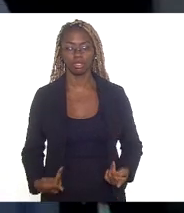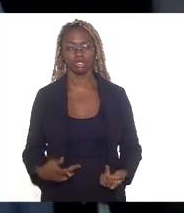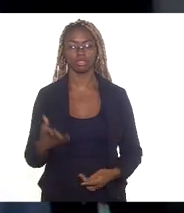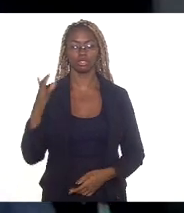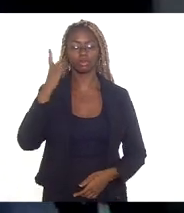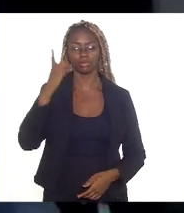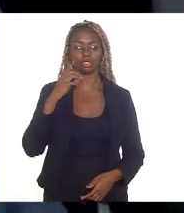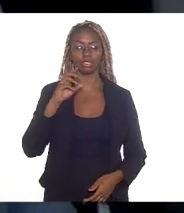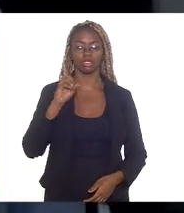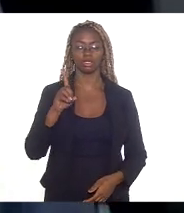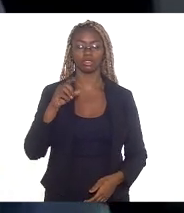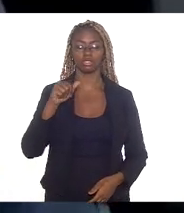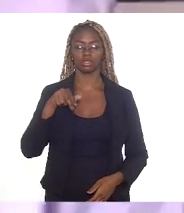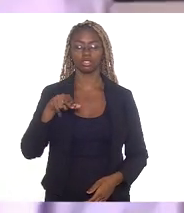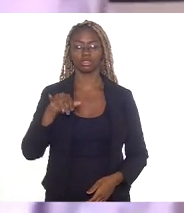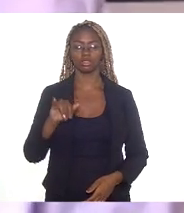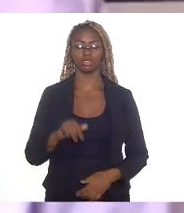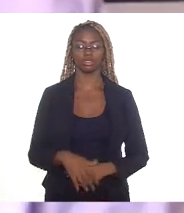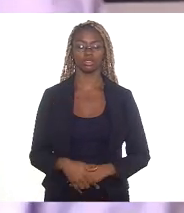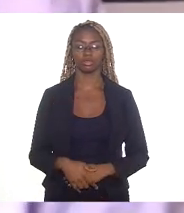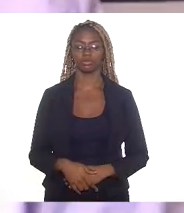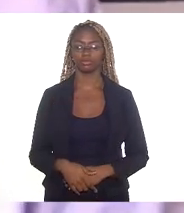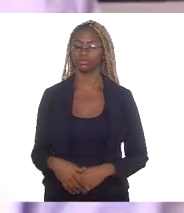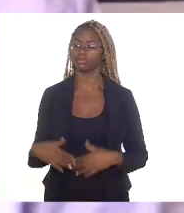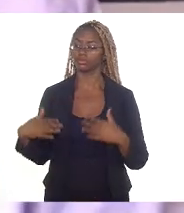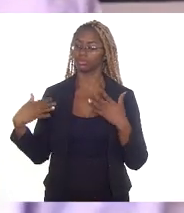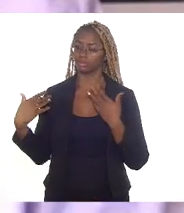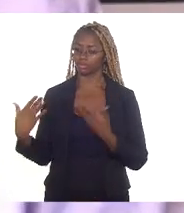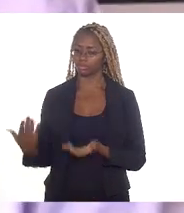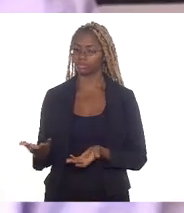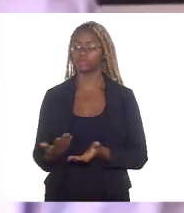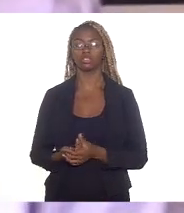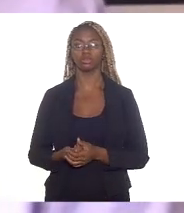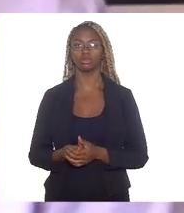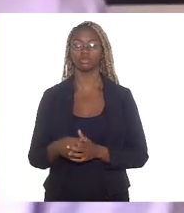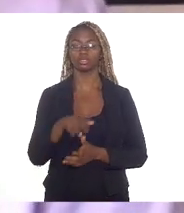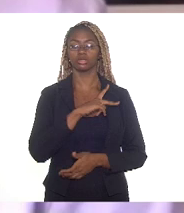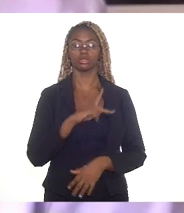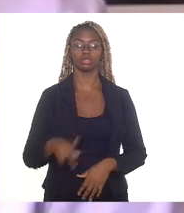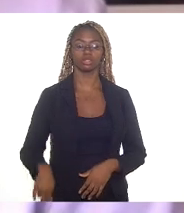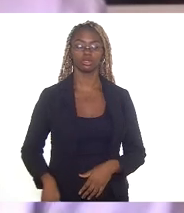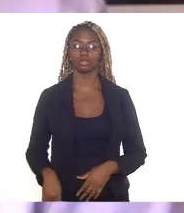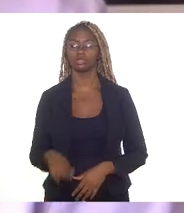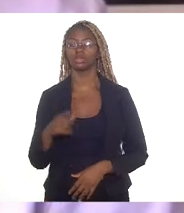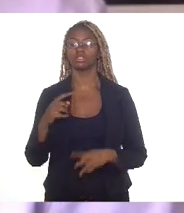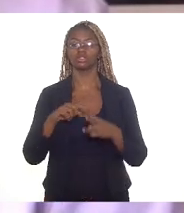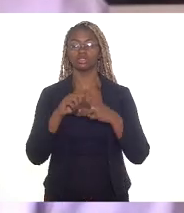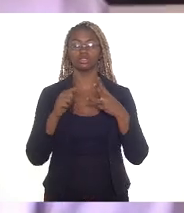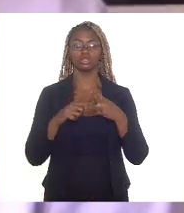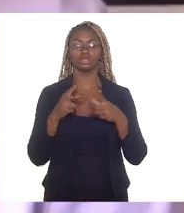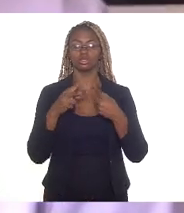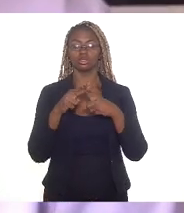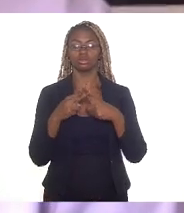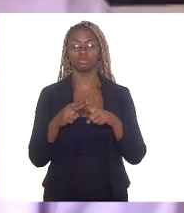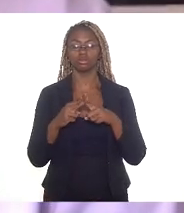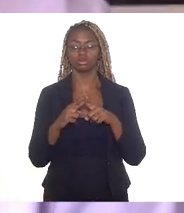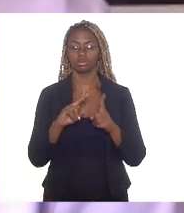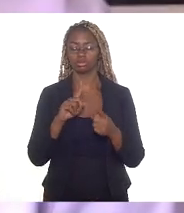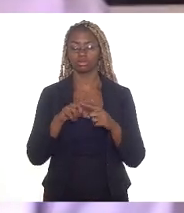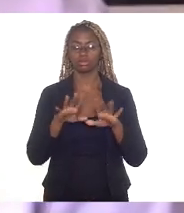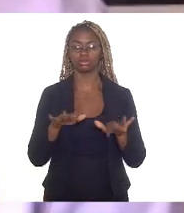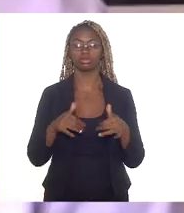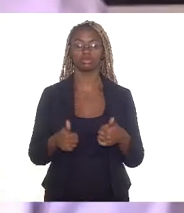Monteiro. Presidente, o projeto é meritório e as três emendas também vêm no sentido de aperfeiçoar